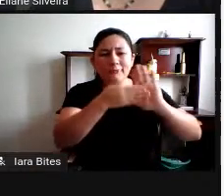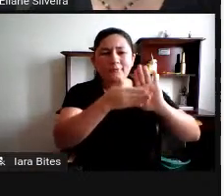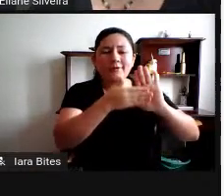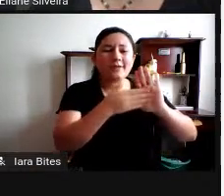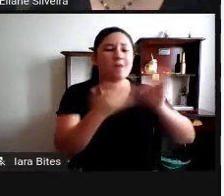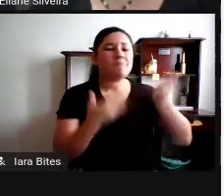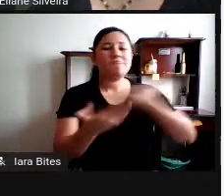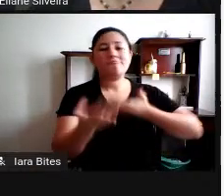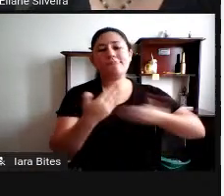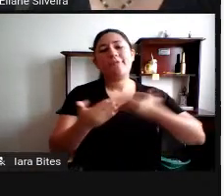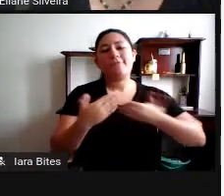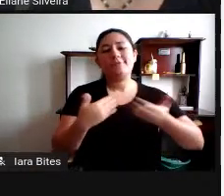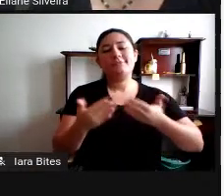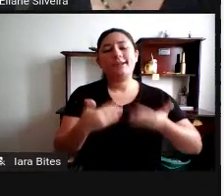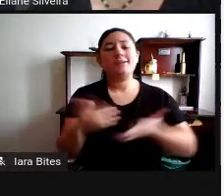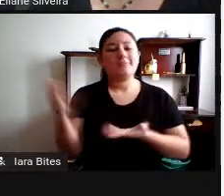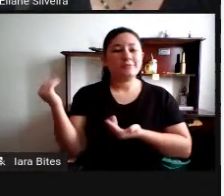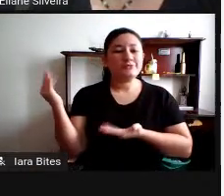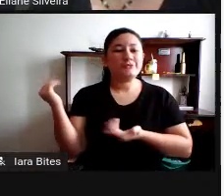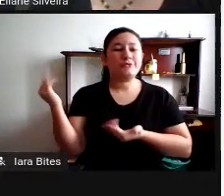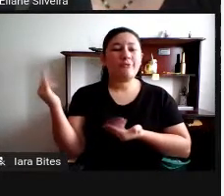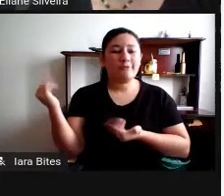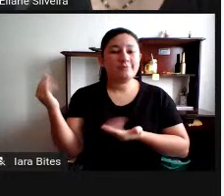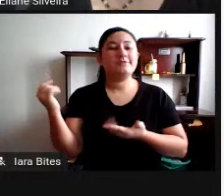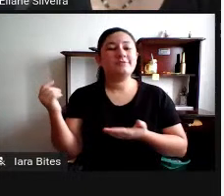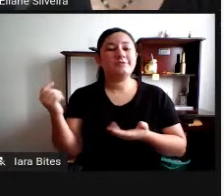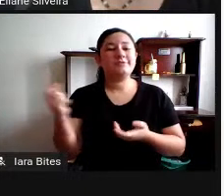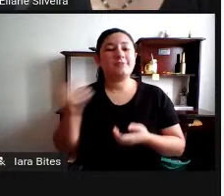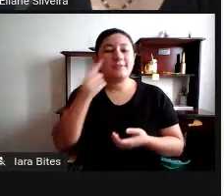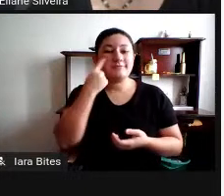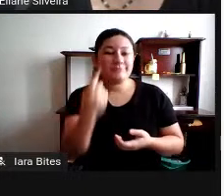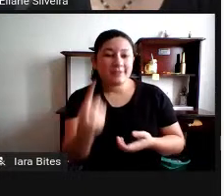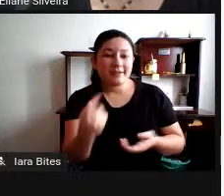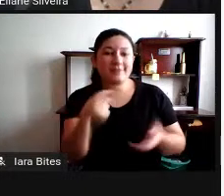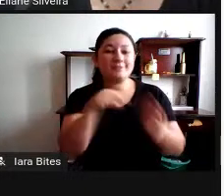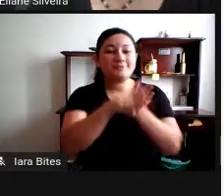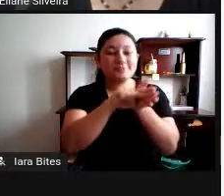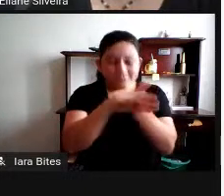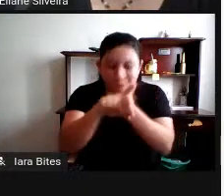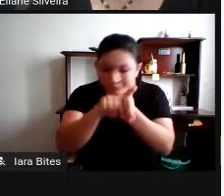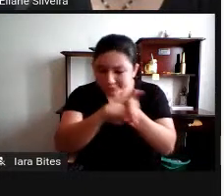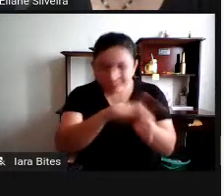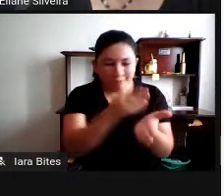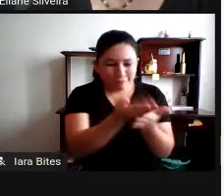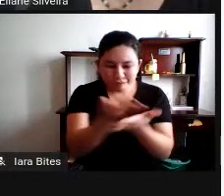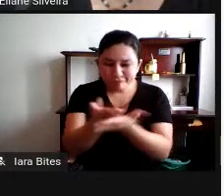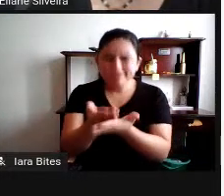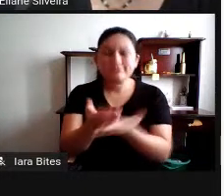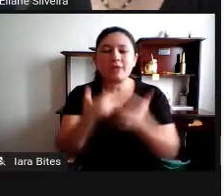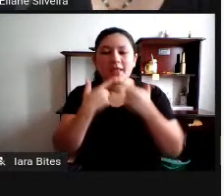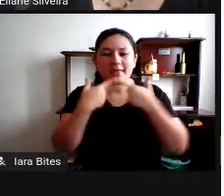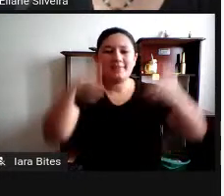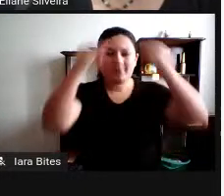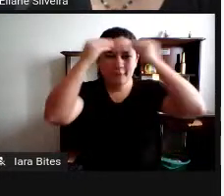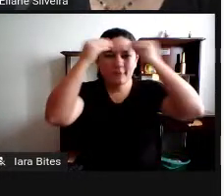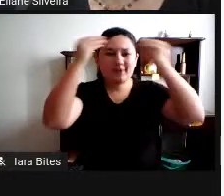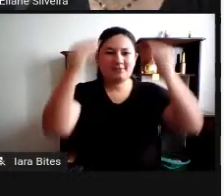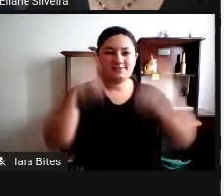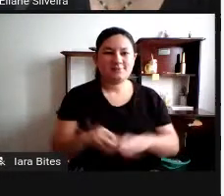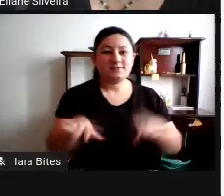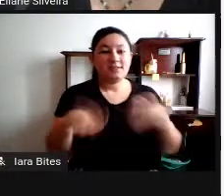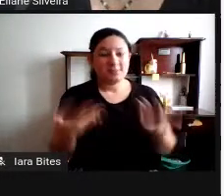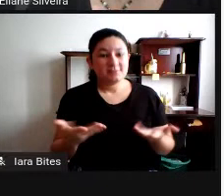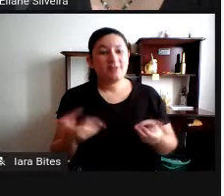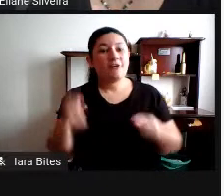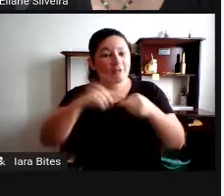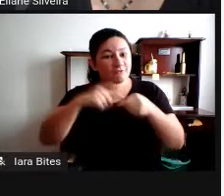vocês, jovens pesquisadores, jovens estudiosos da linguagem. Eu vou retomar, então,